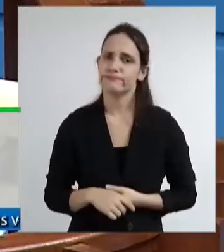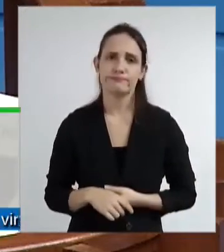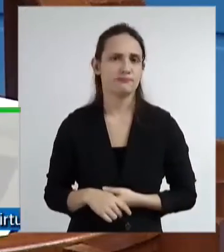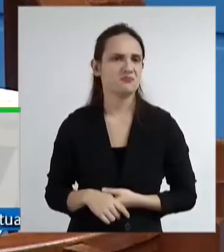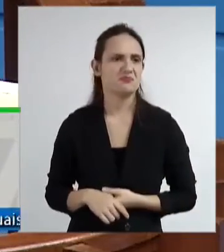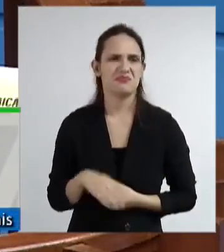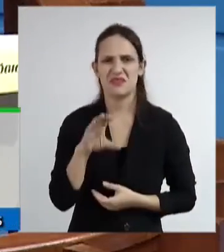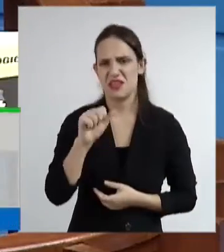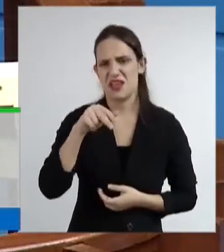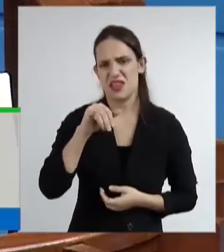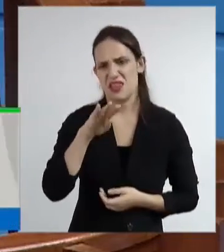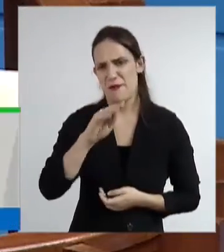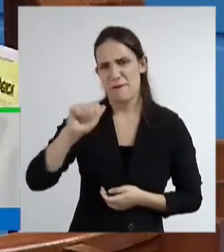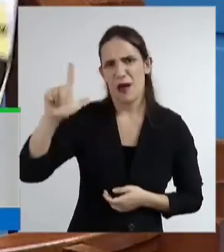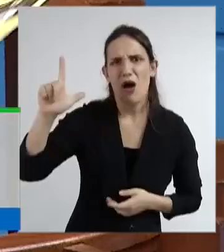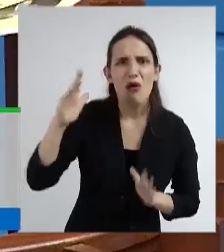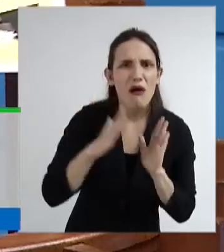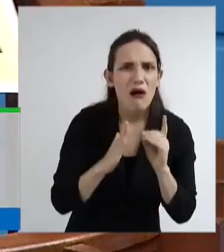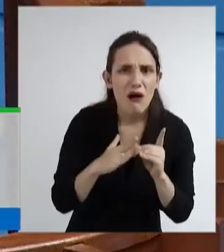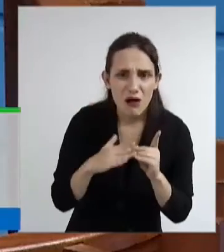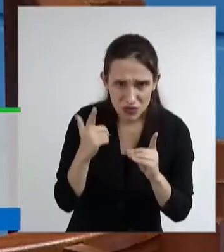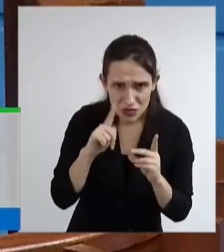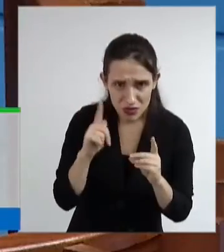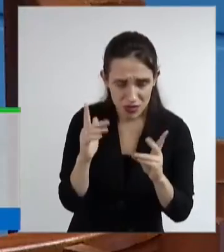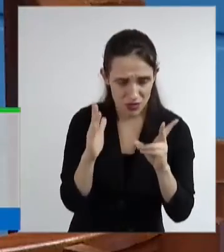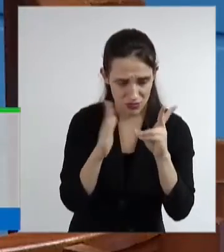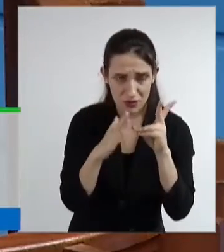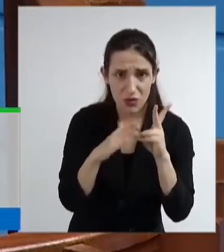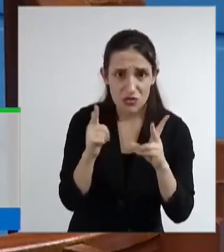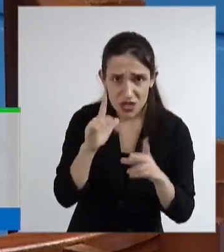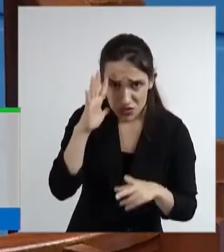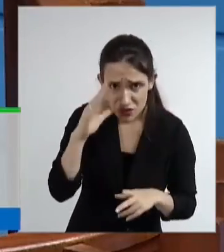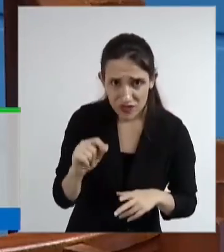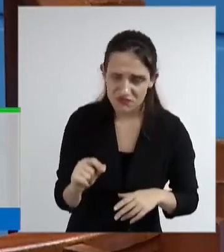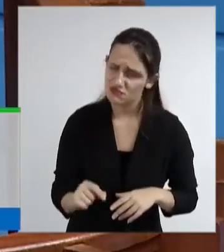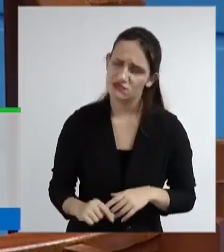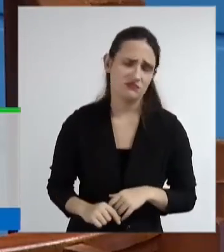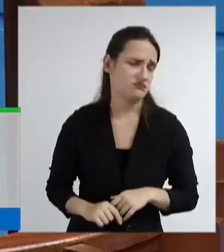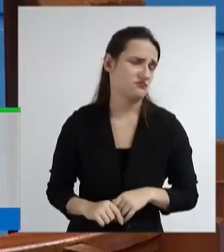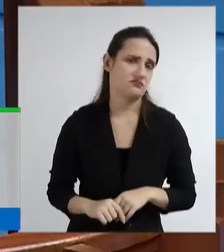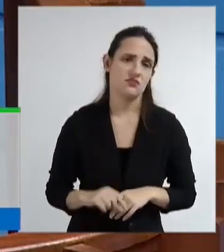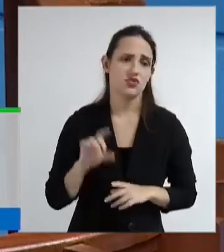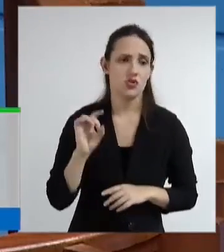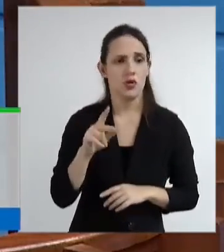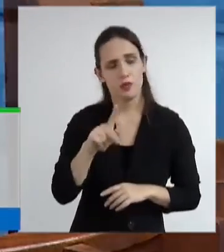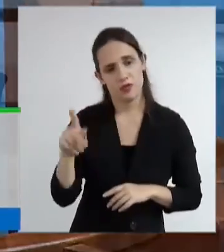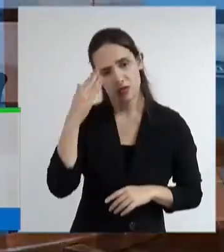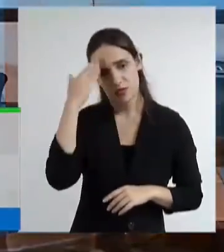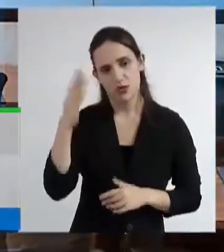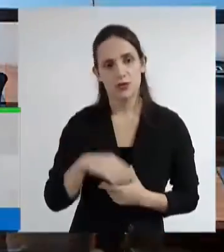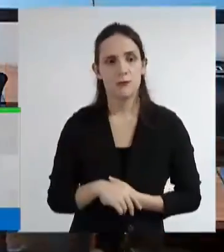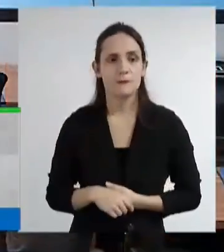e canibais, é que nós vamos corrigir essa imagem do brasileiro lá fora. Era isso. Muito obrigado, senhor presidente.